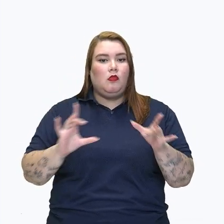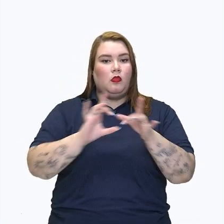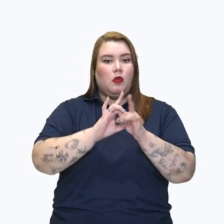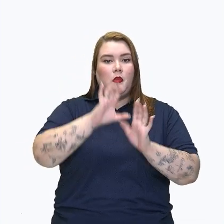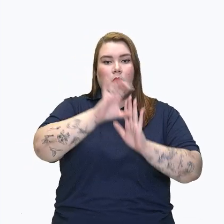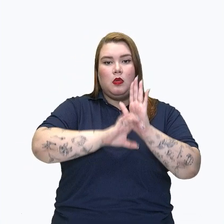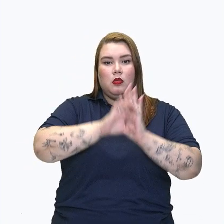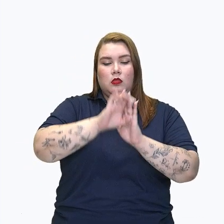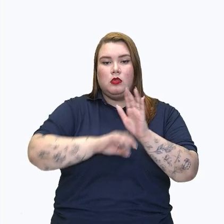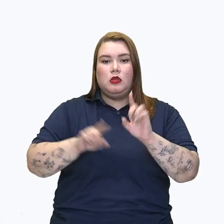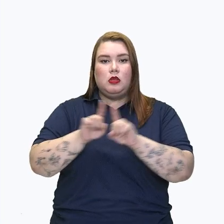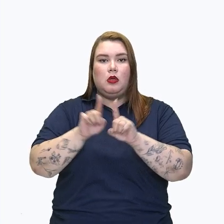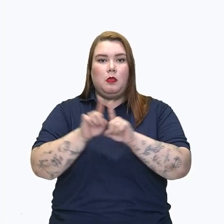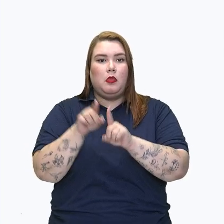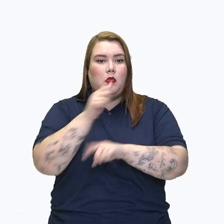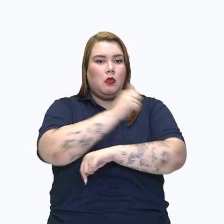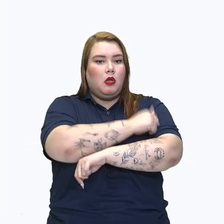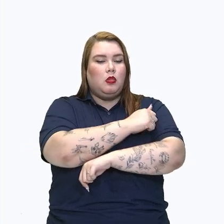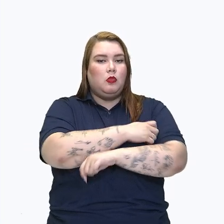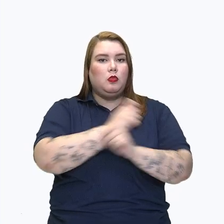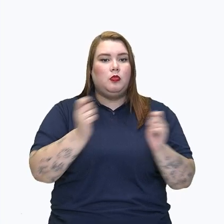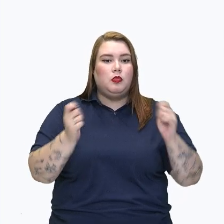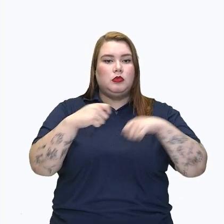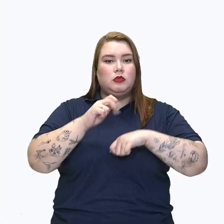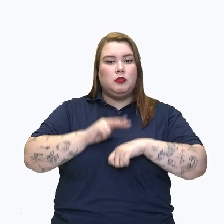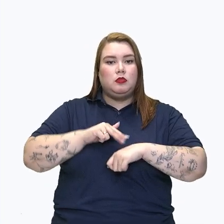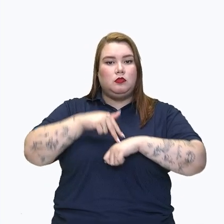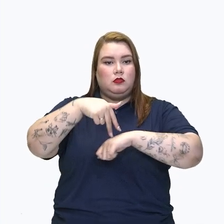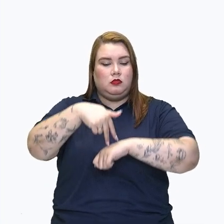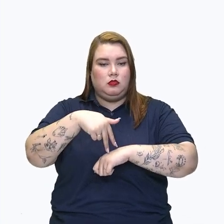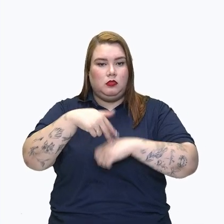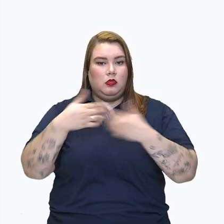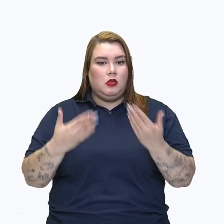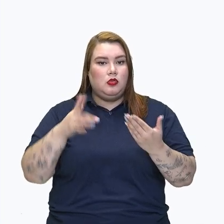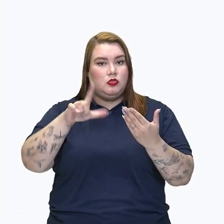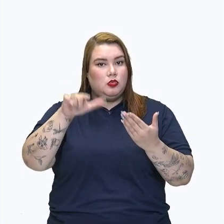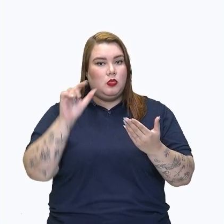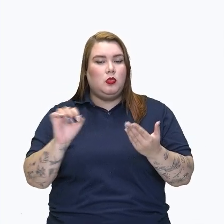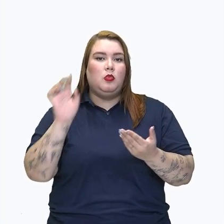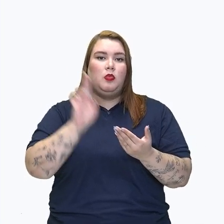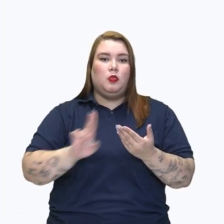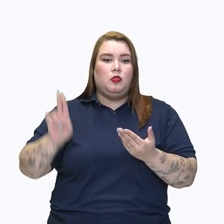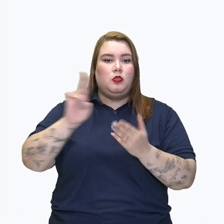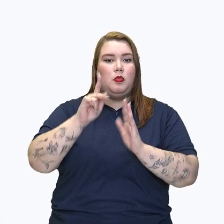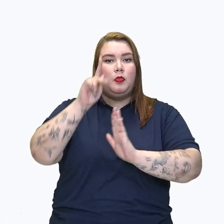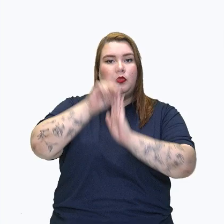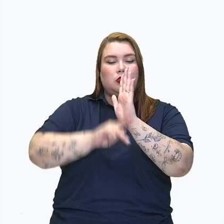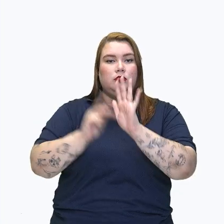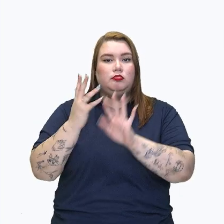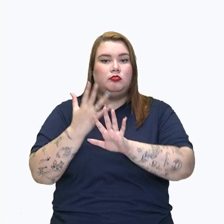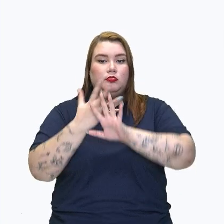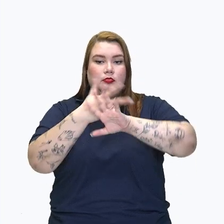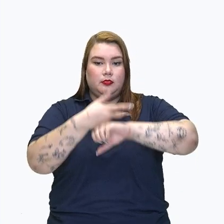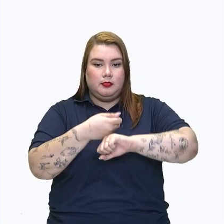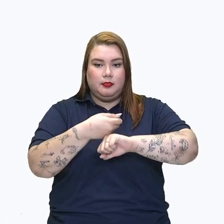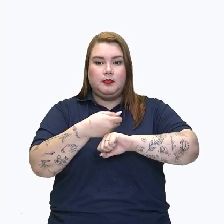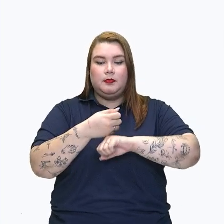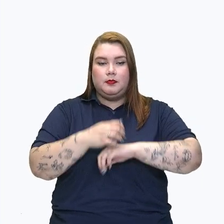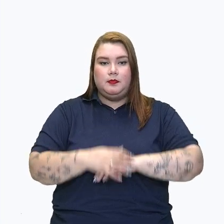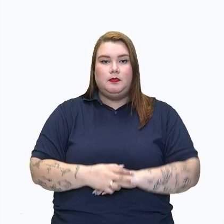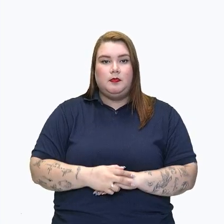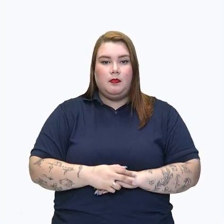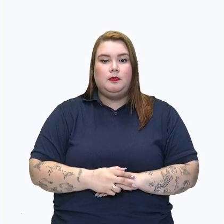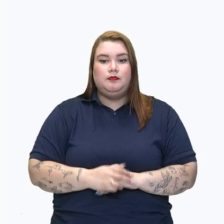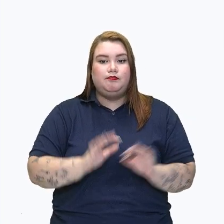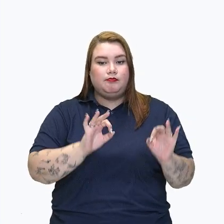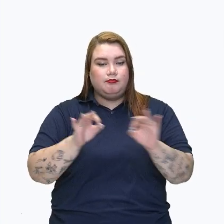e protagonismo estudantil, né? A escolha foi trabalhar por meio dos projetos interdisciplinares. Exatamente. A